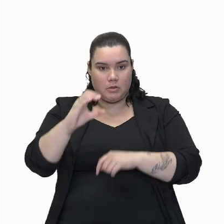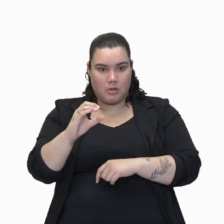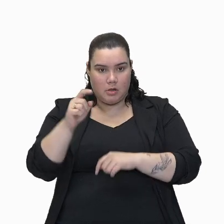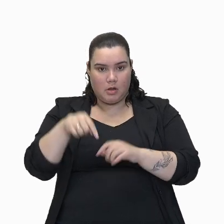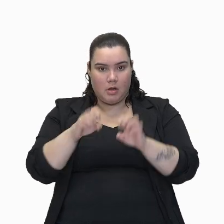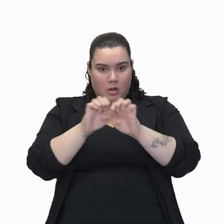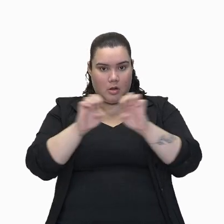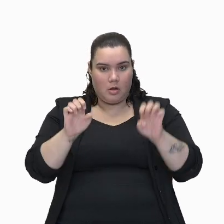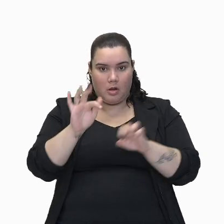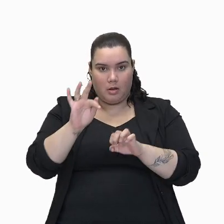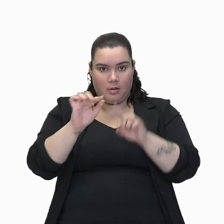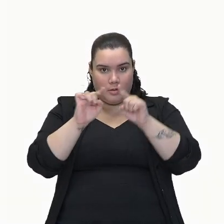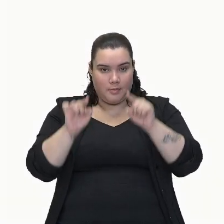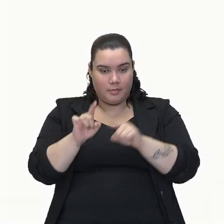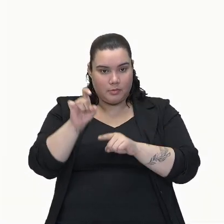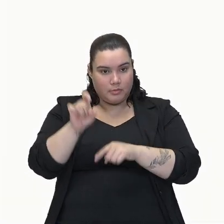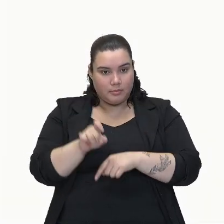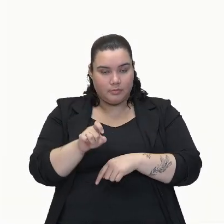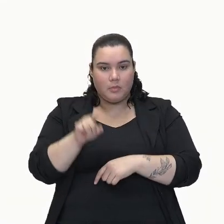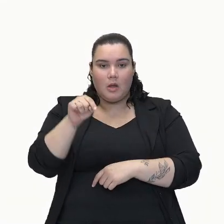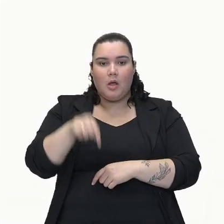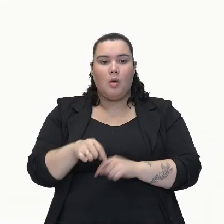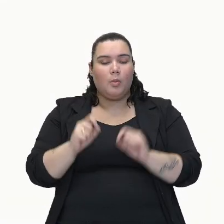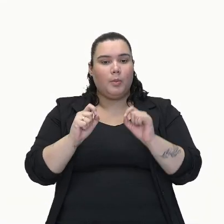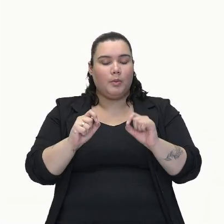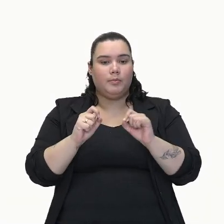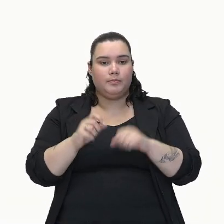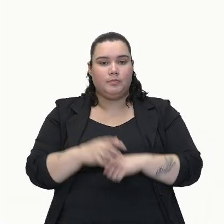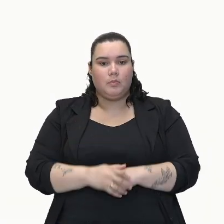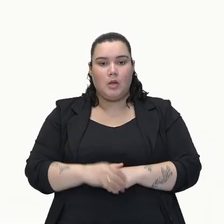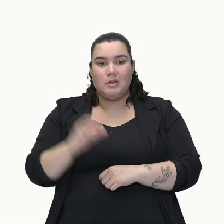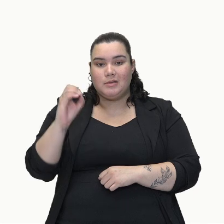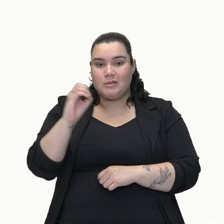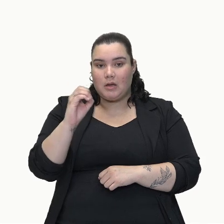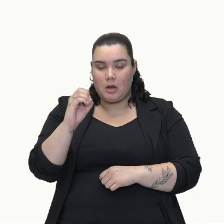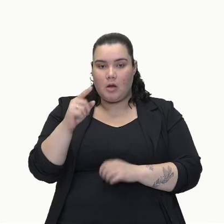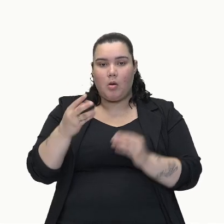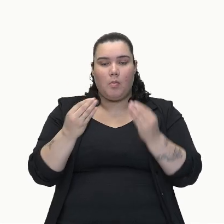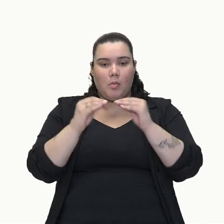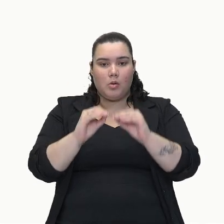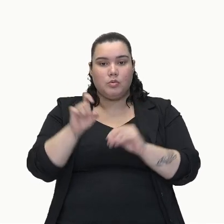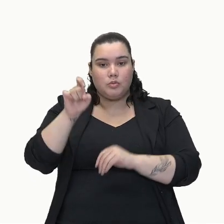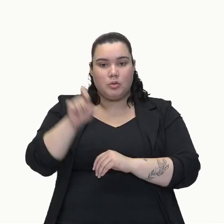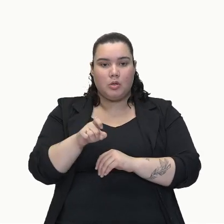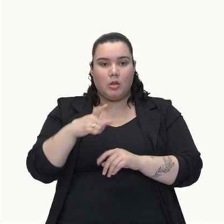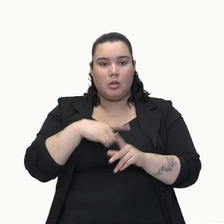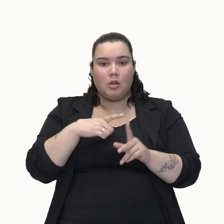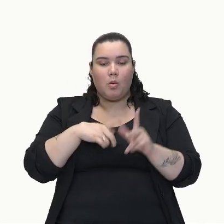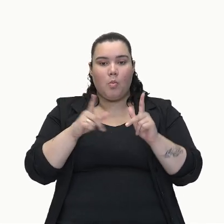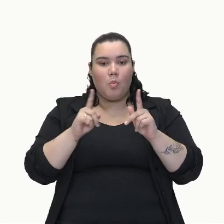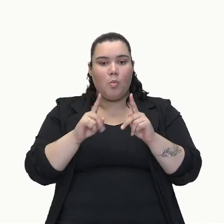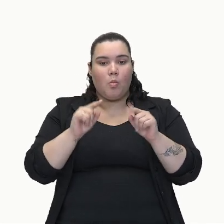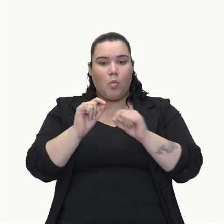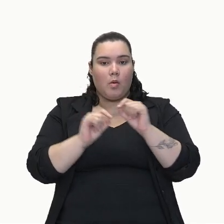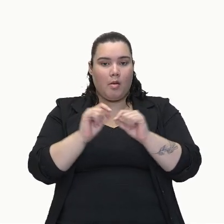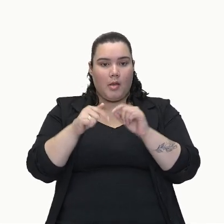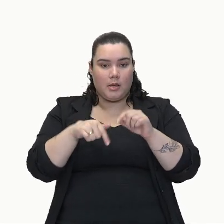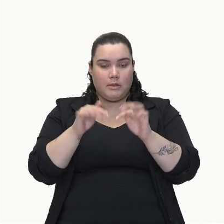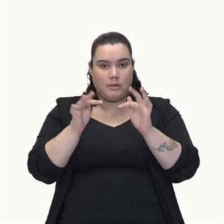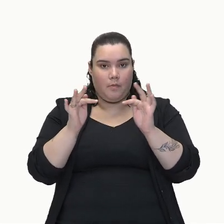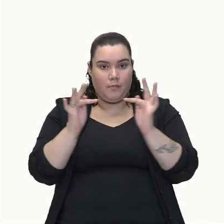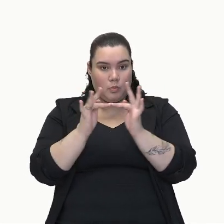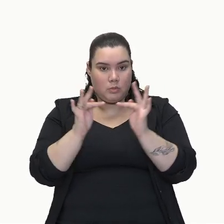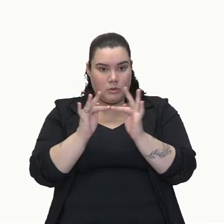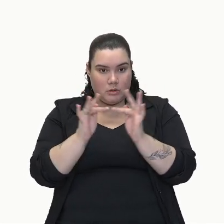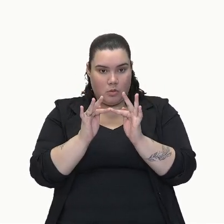nossa f de x, são simplesmente os valores de x quando a gente pega essa função